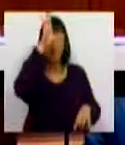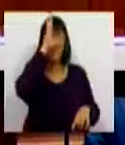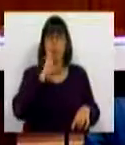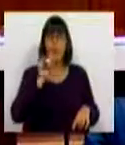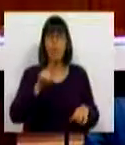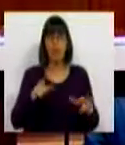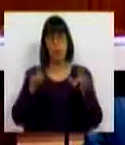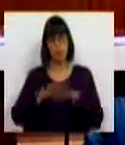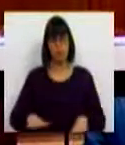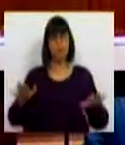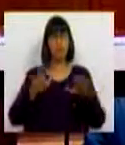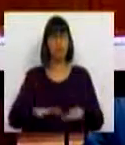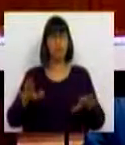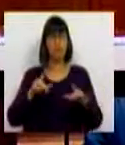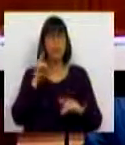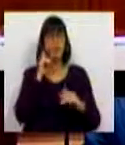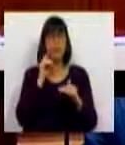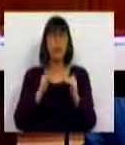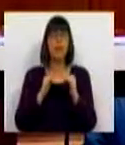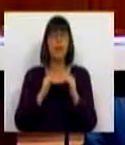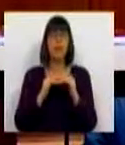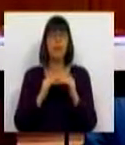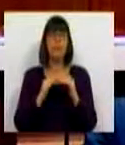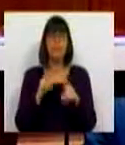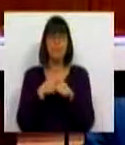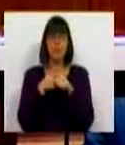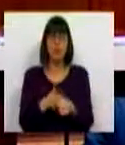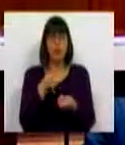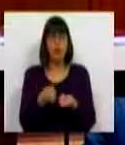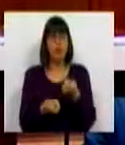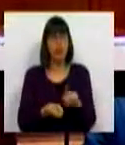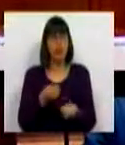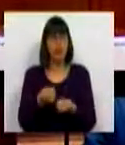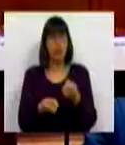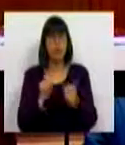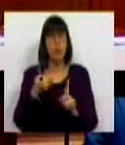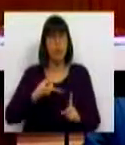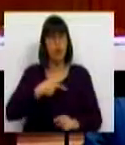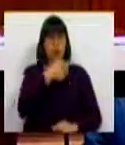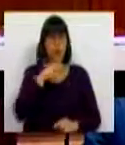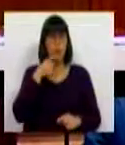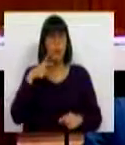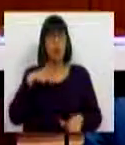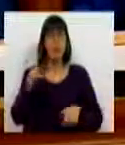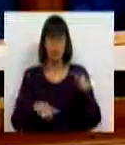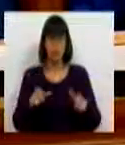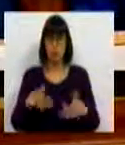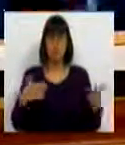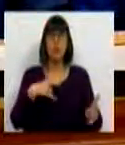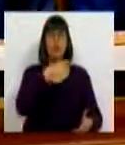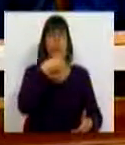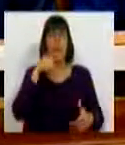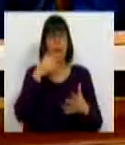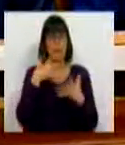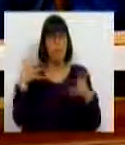com tranquilidade, estabilidade e cumprindo passo a passo aquilo que nos comprometemos com os portugueses, que nos